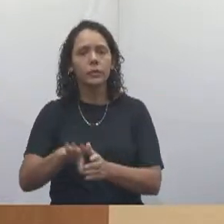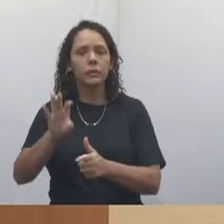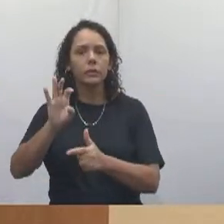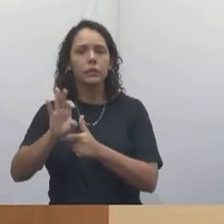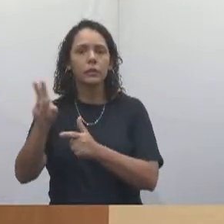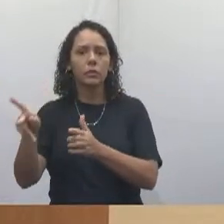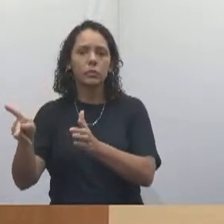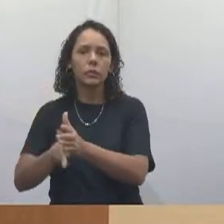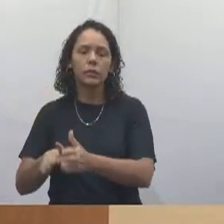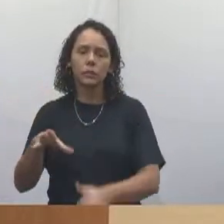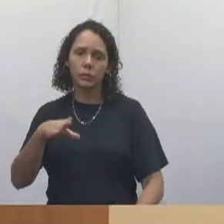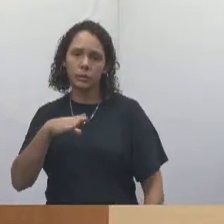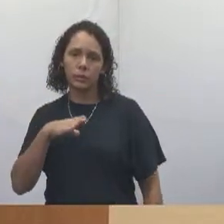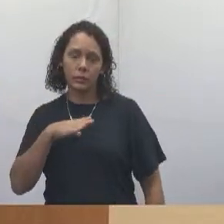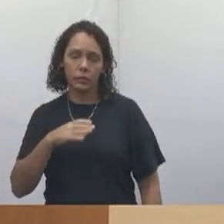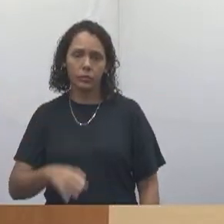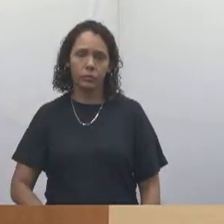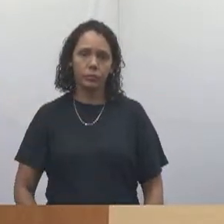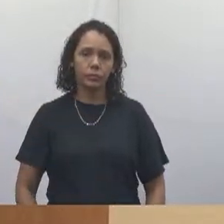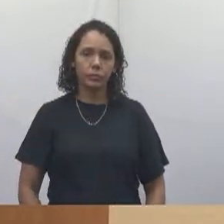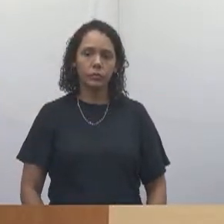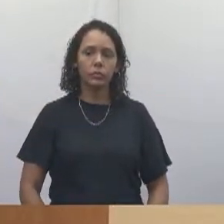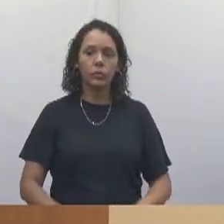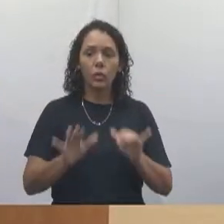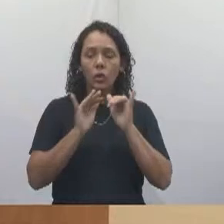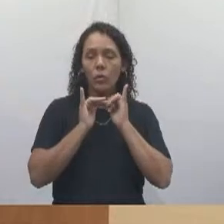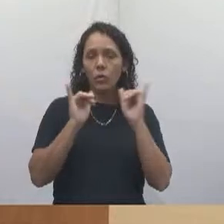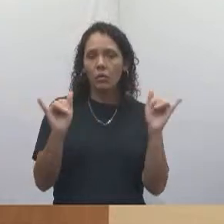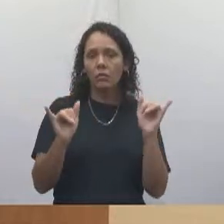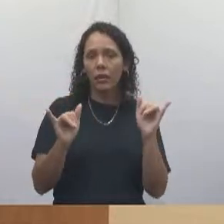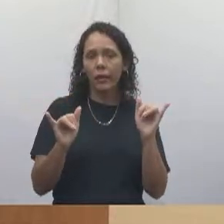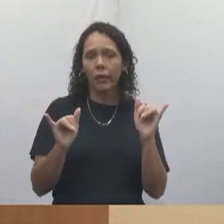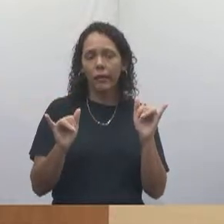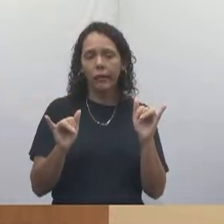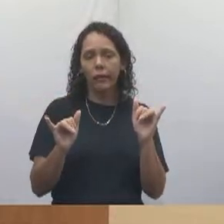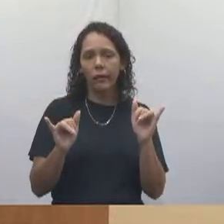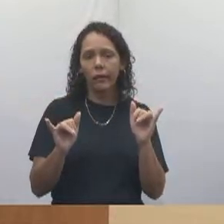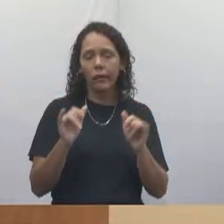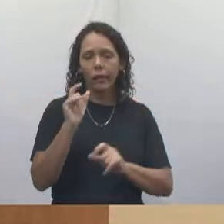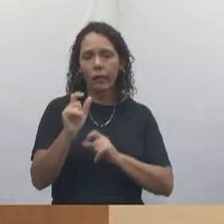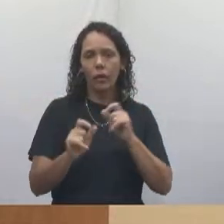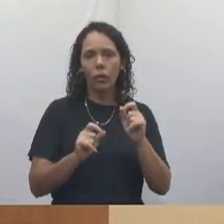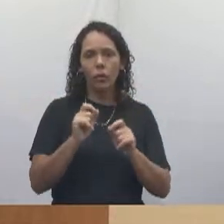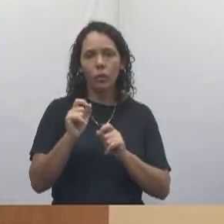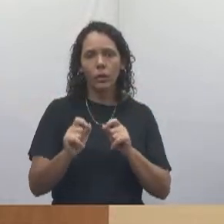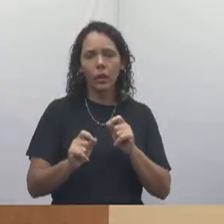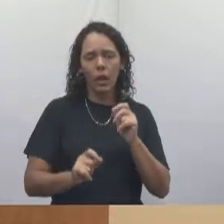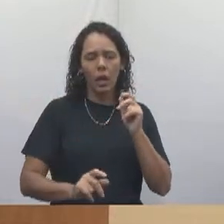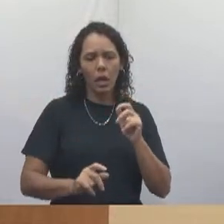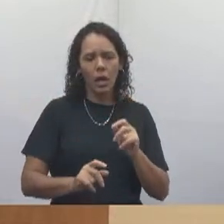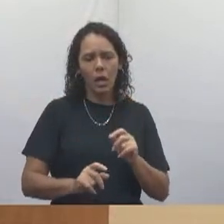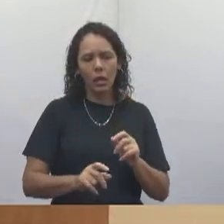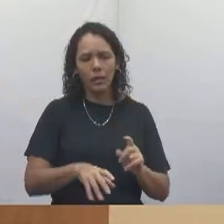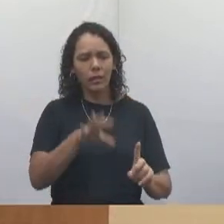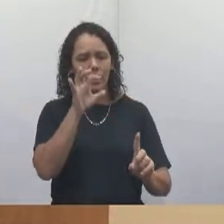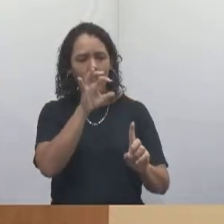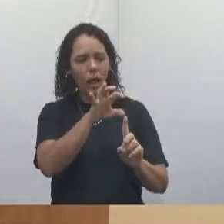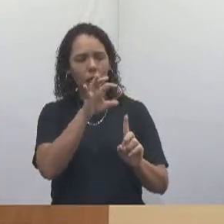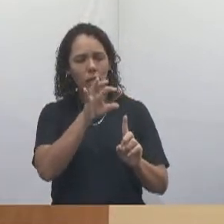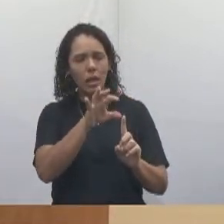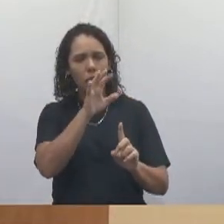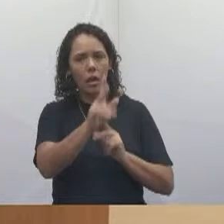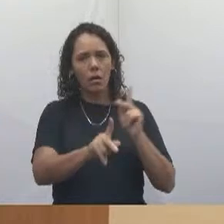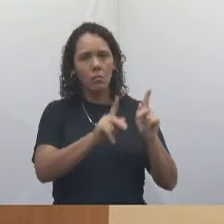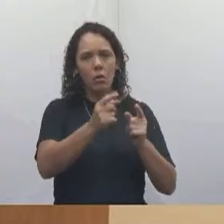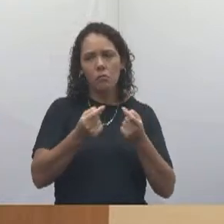Falar demagogicamente e jogar a população contra uma administração que está corretamente agindo é